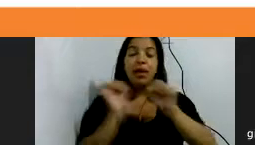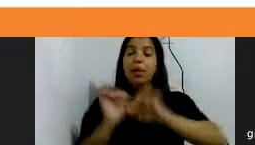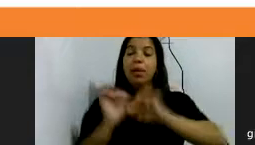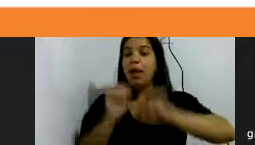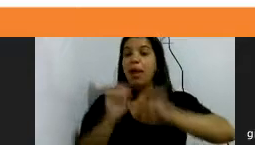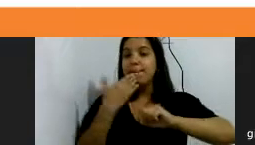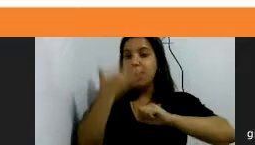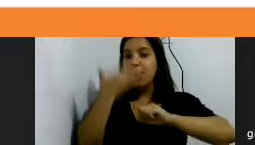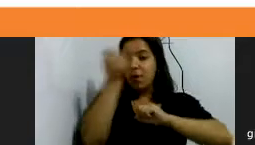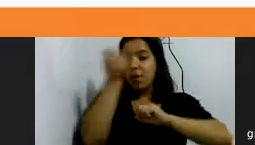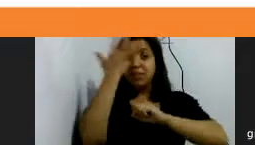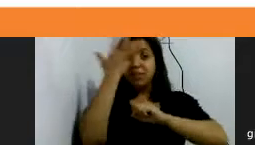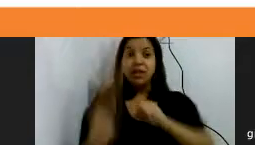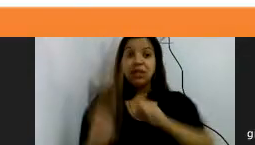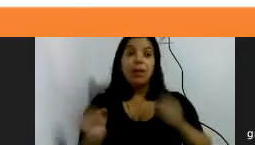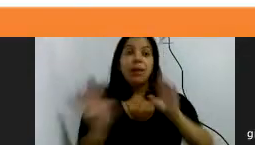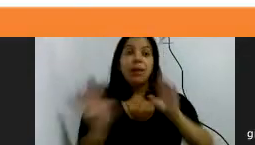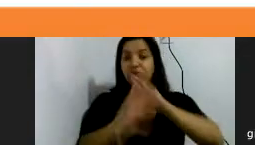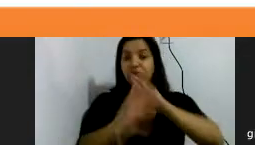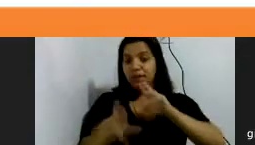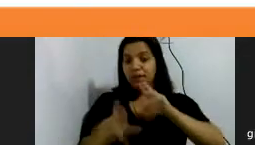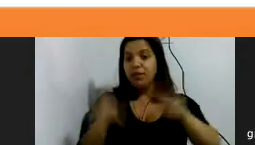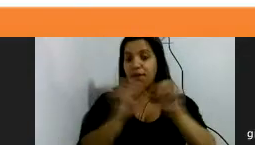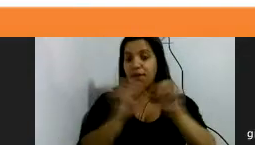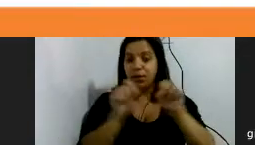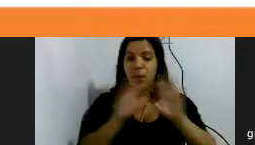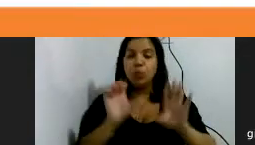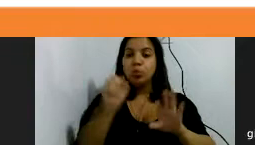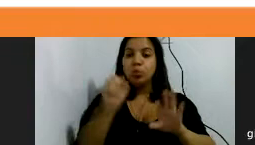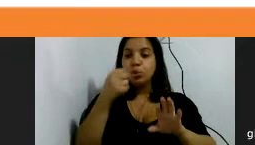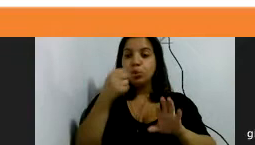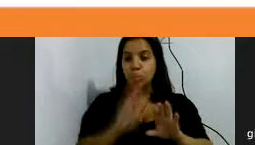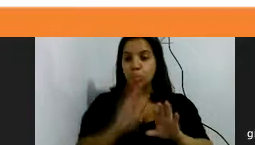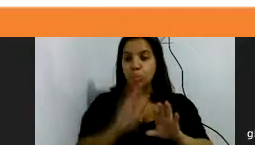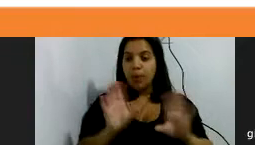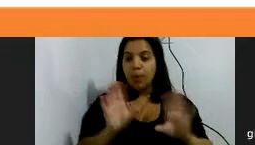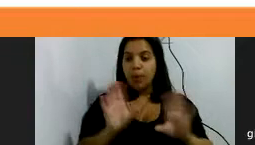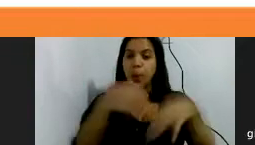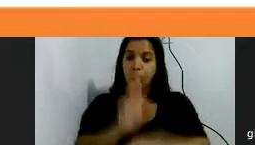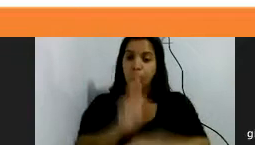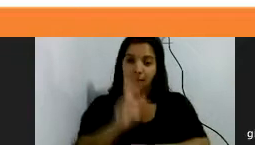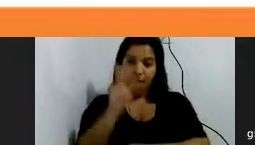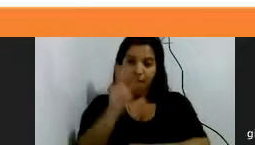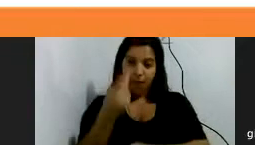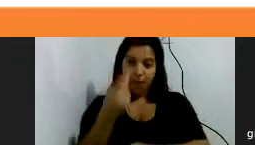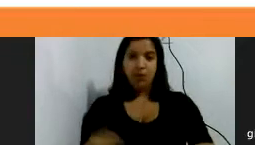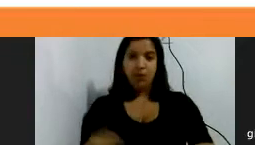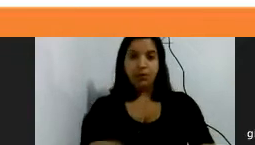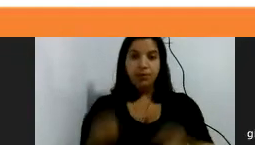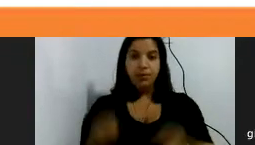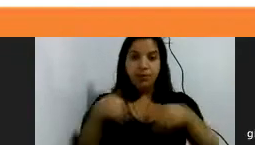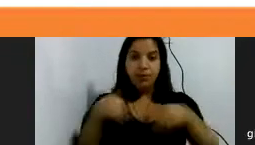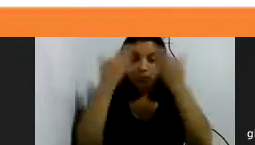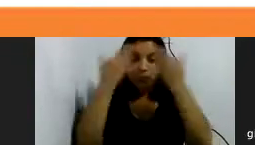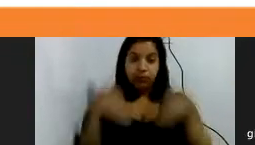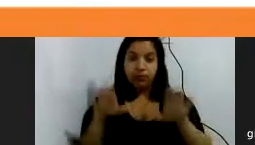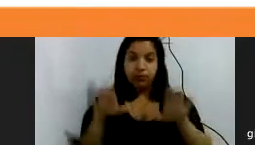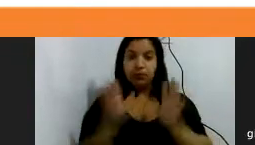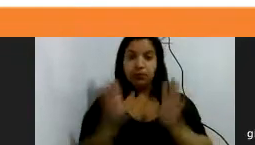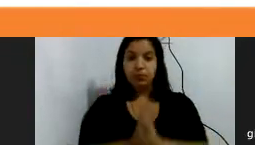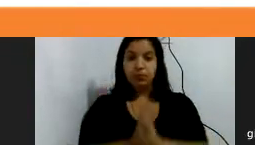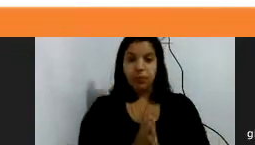a diferenciar os subgrupos do RH. E os anticorpos RH?